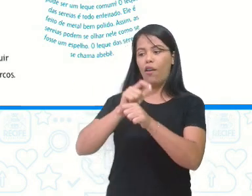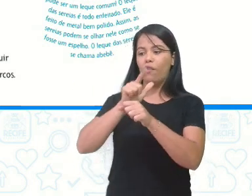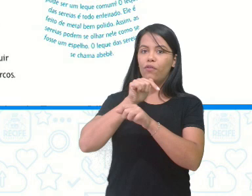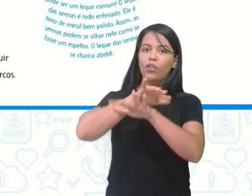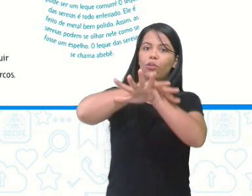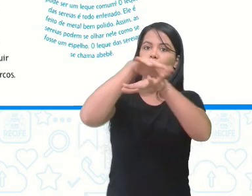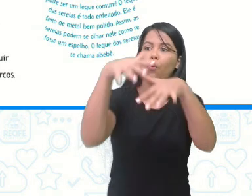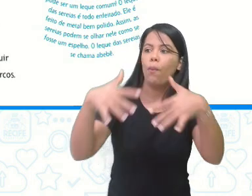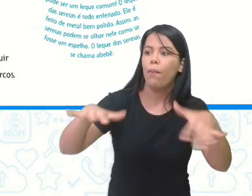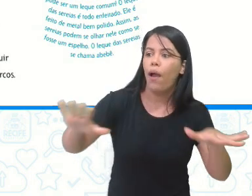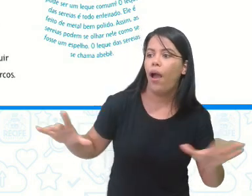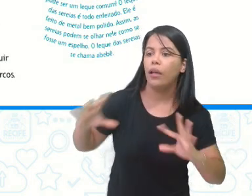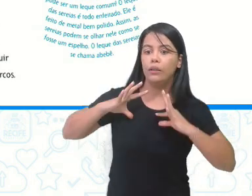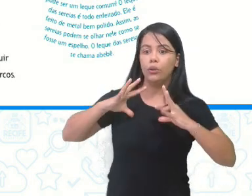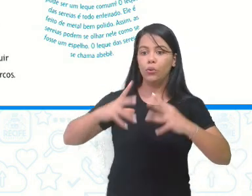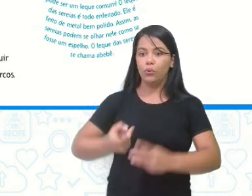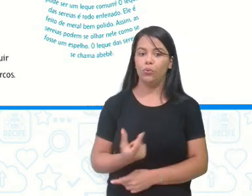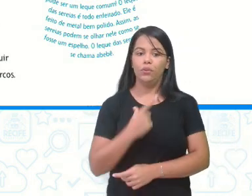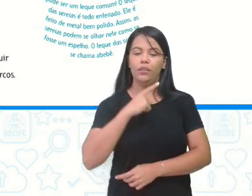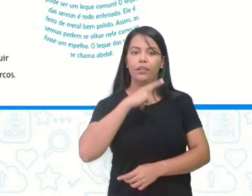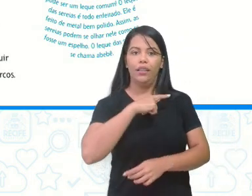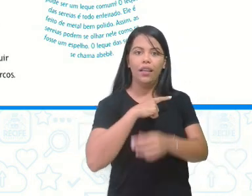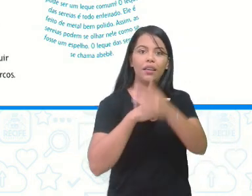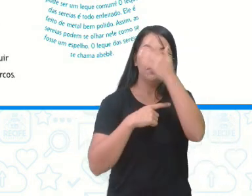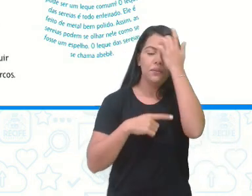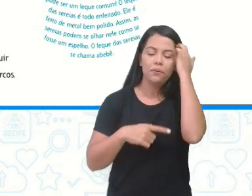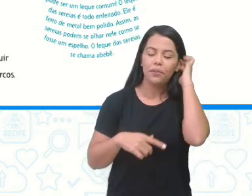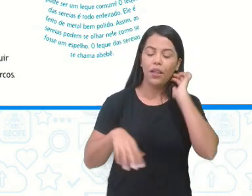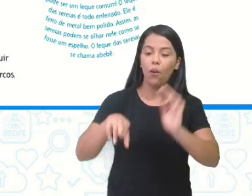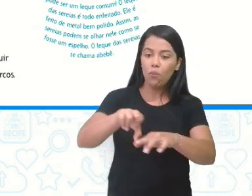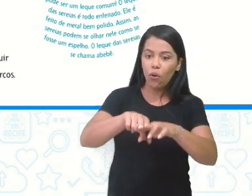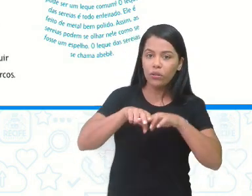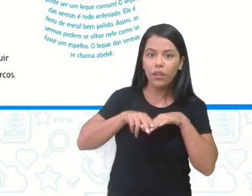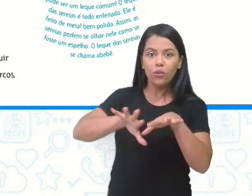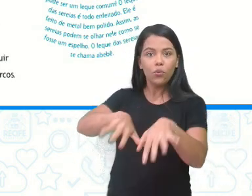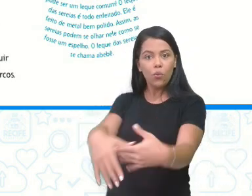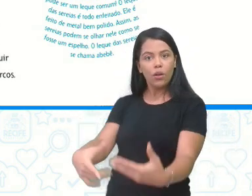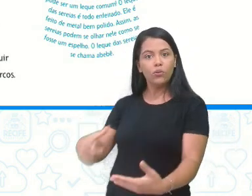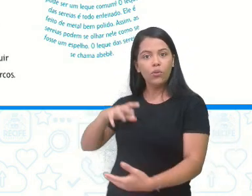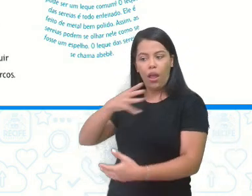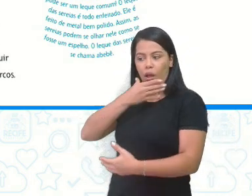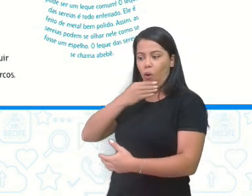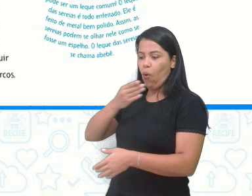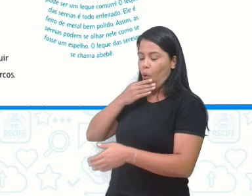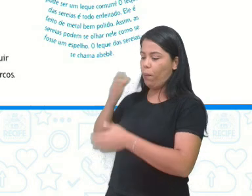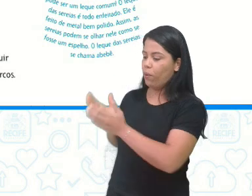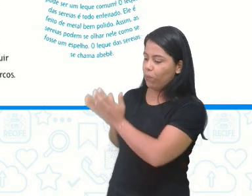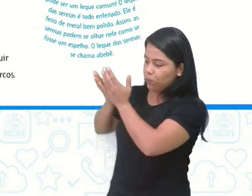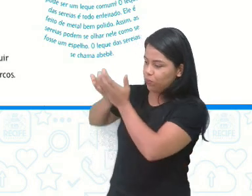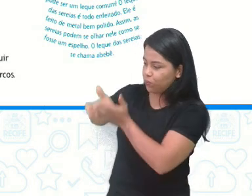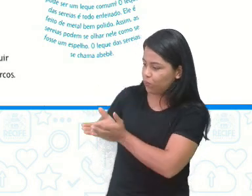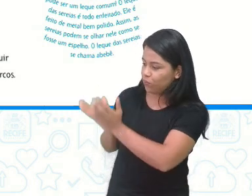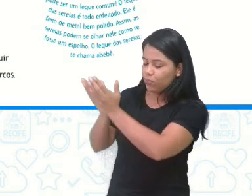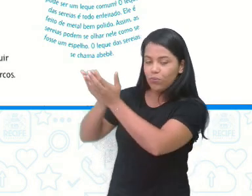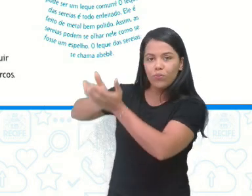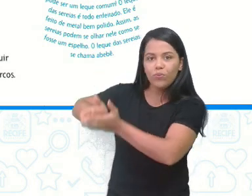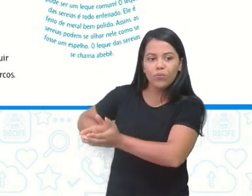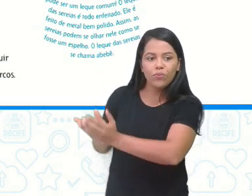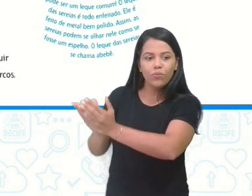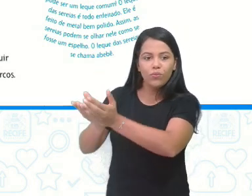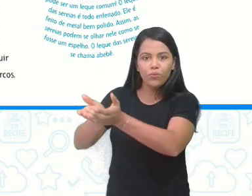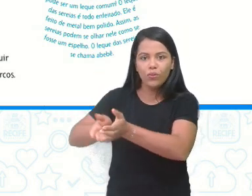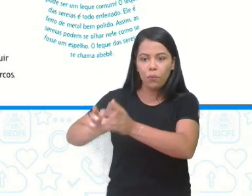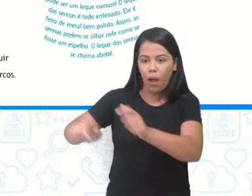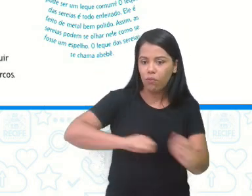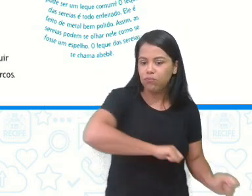existe. Por isso, os pescadores, quando vão ao mar, nos seus barcos, armar grandes